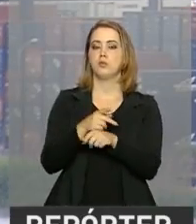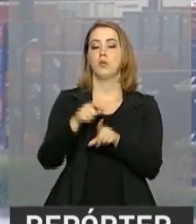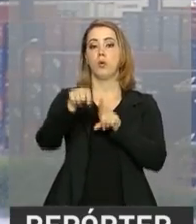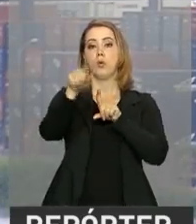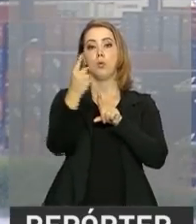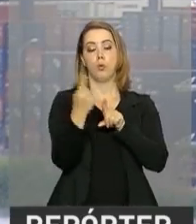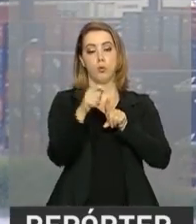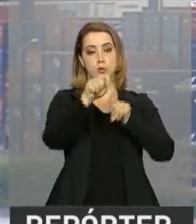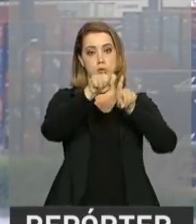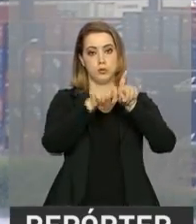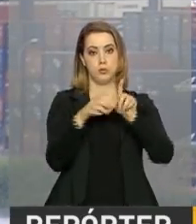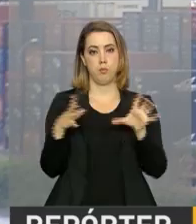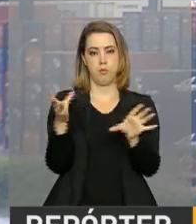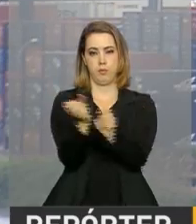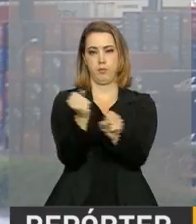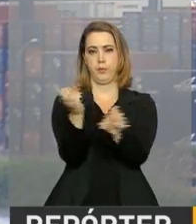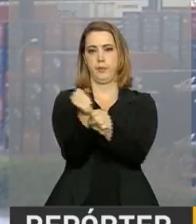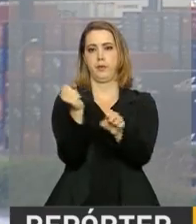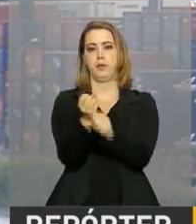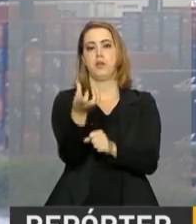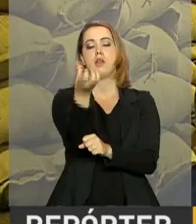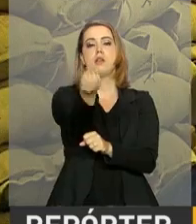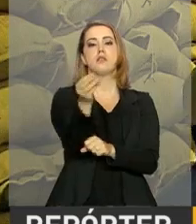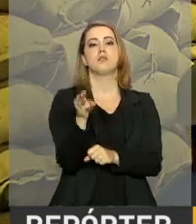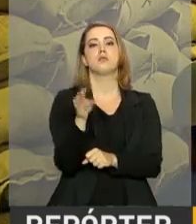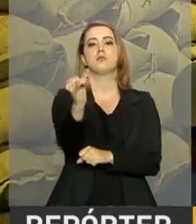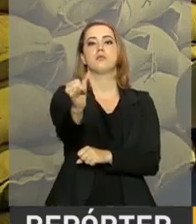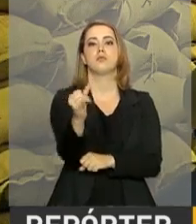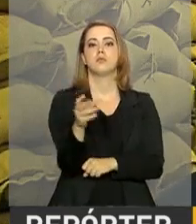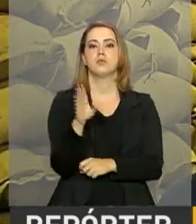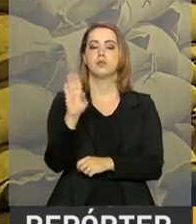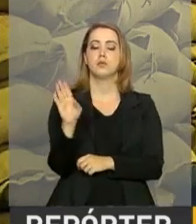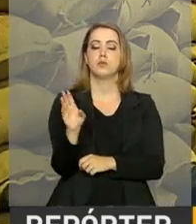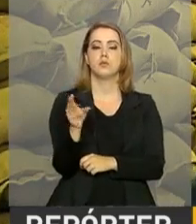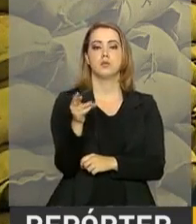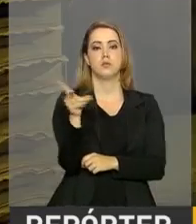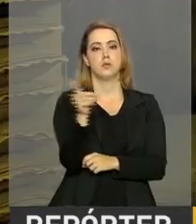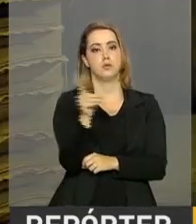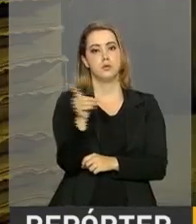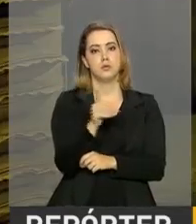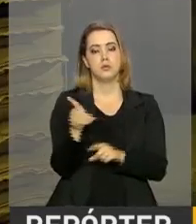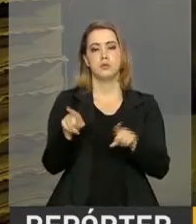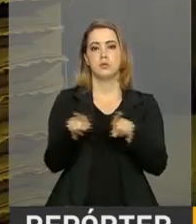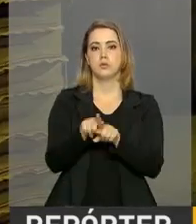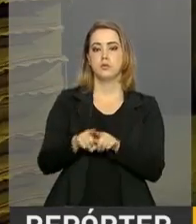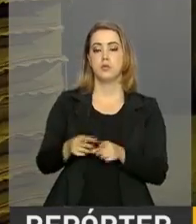as exportações somaram mais de US$ 6,5 bilhões e as importações